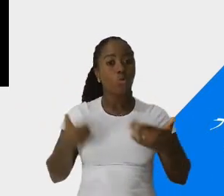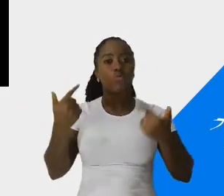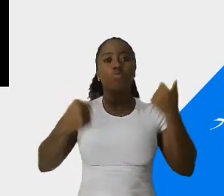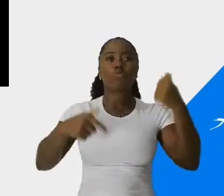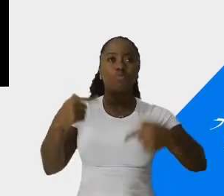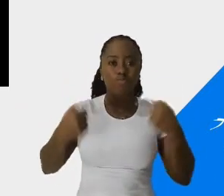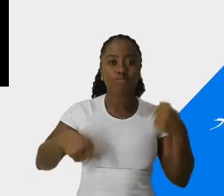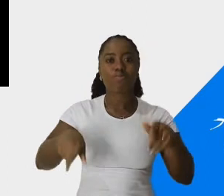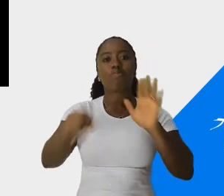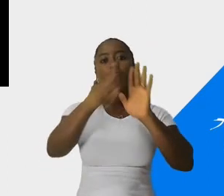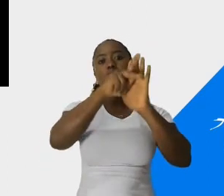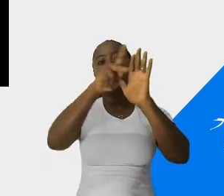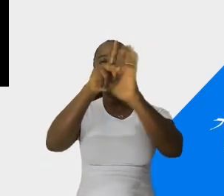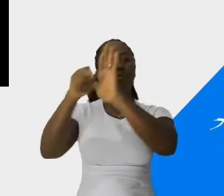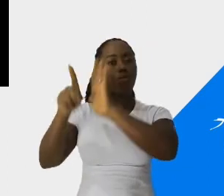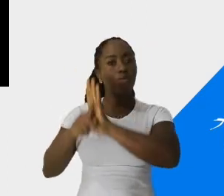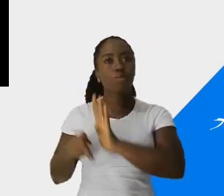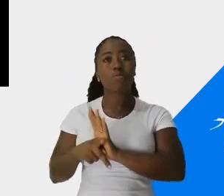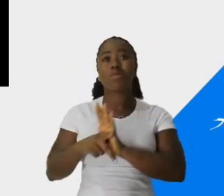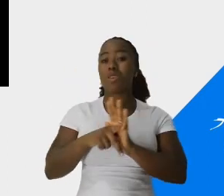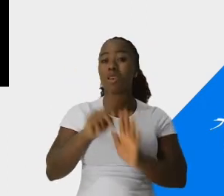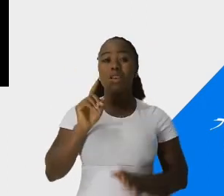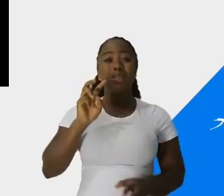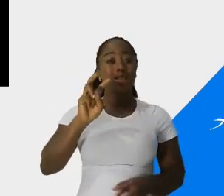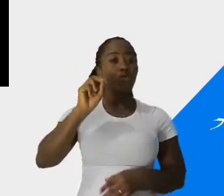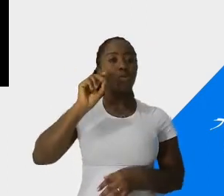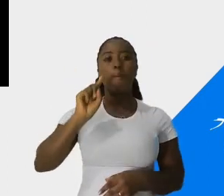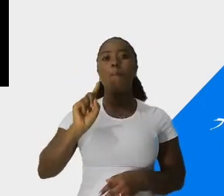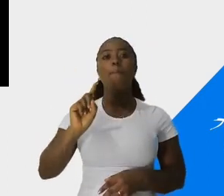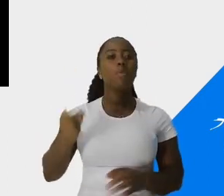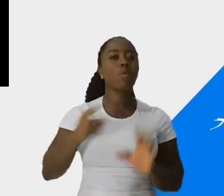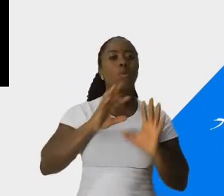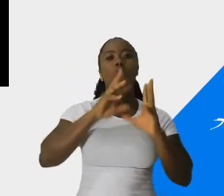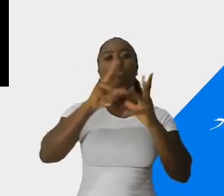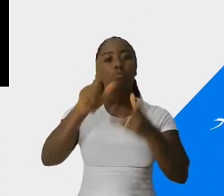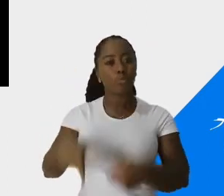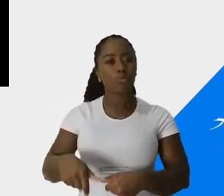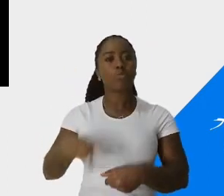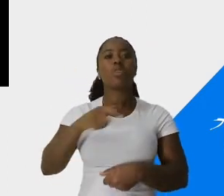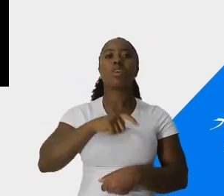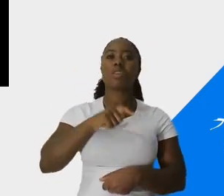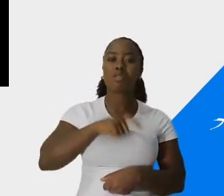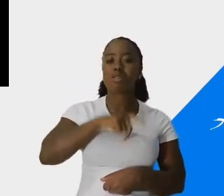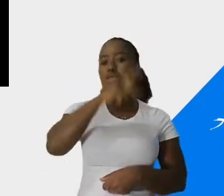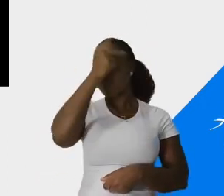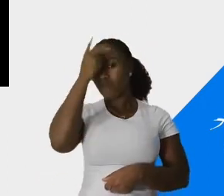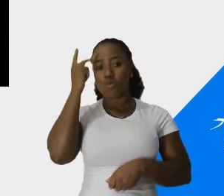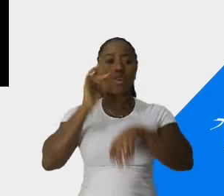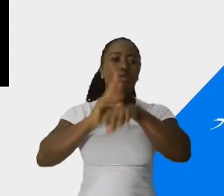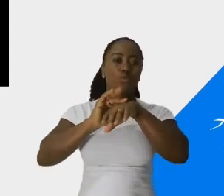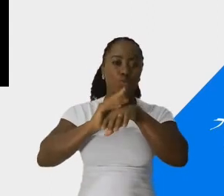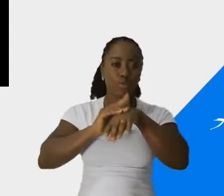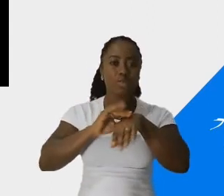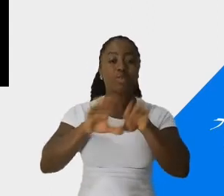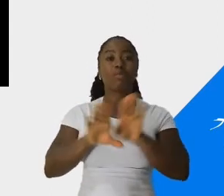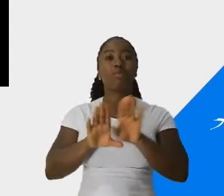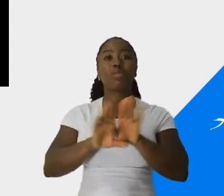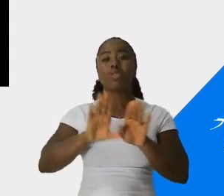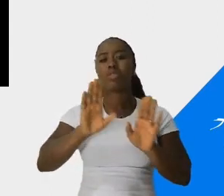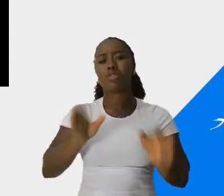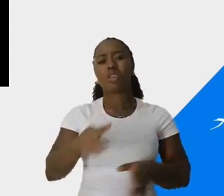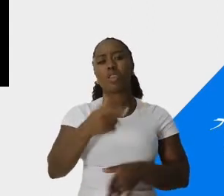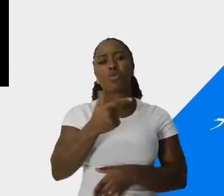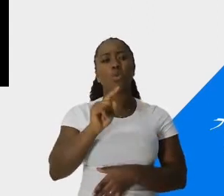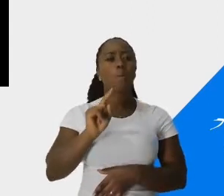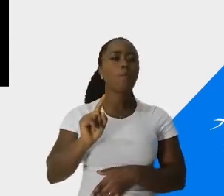mundo com epilepsia, e sendo que 2,4 milhões de casos novos a cada